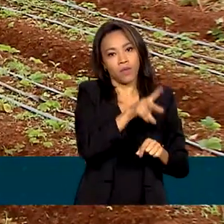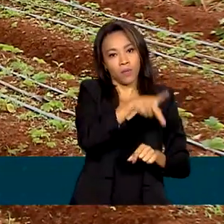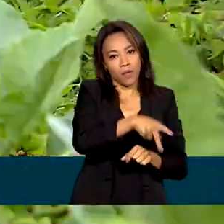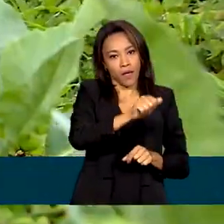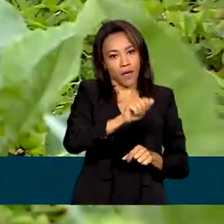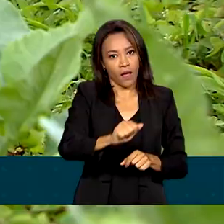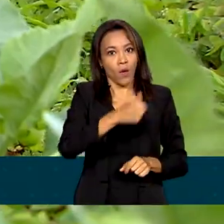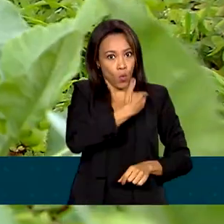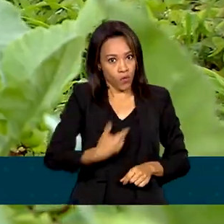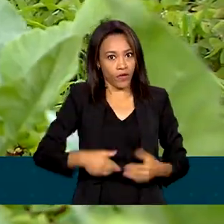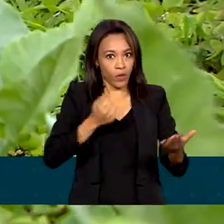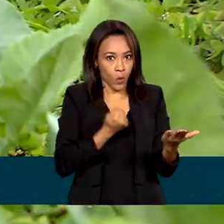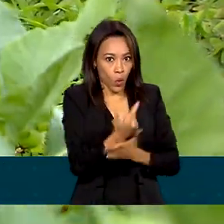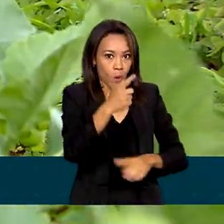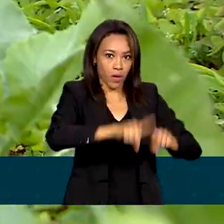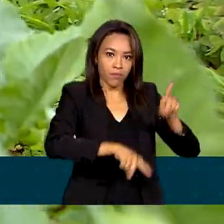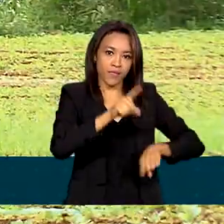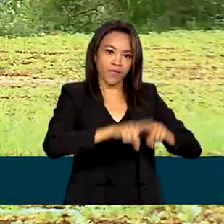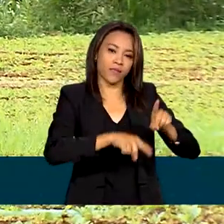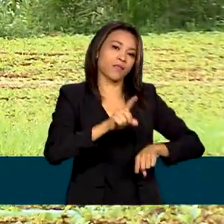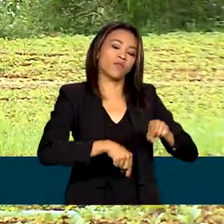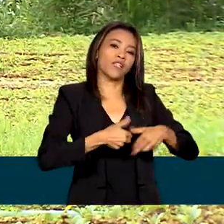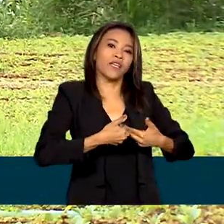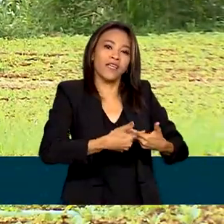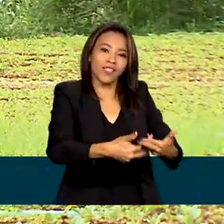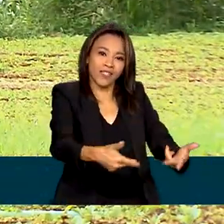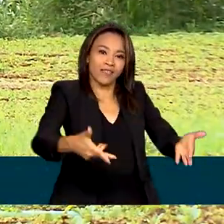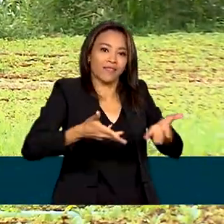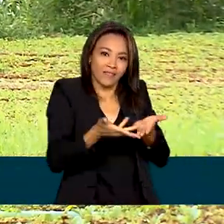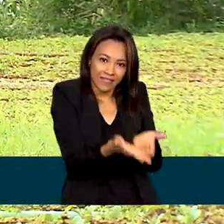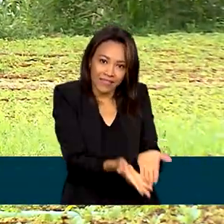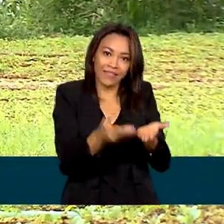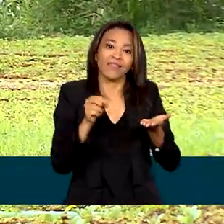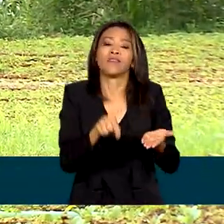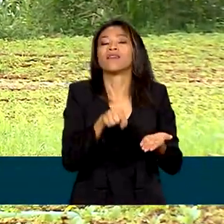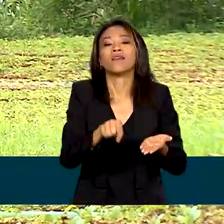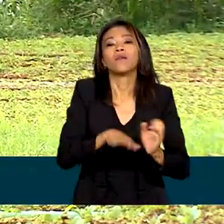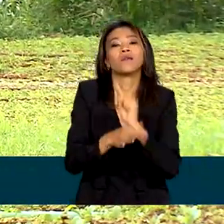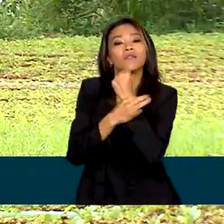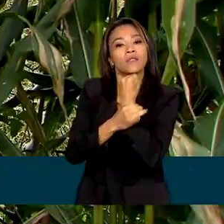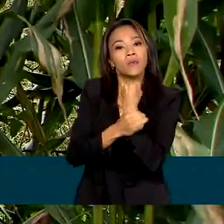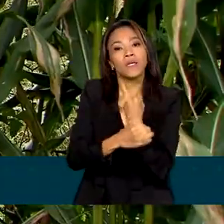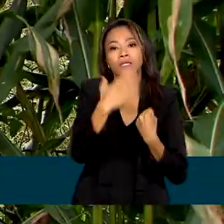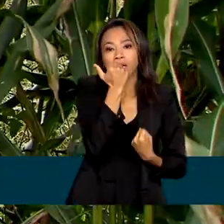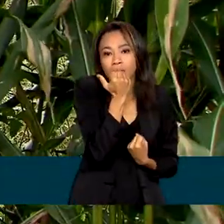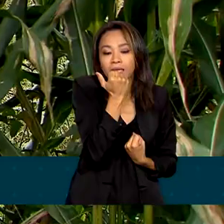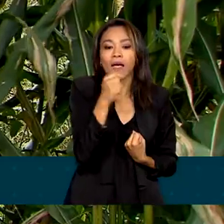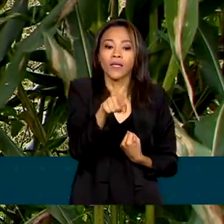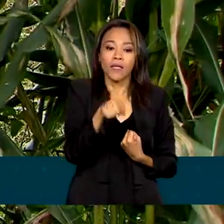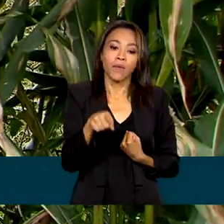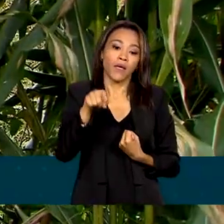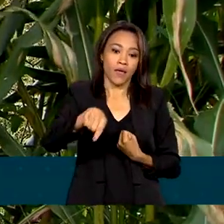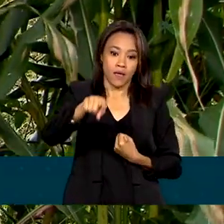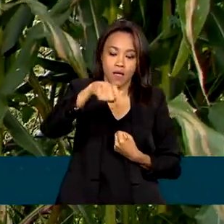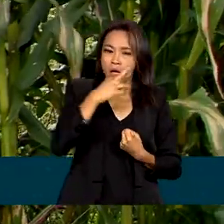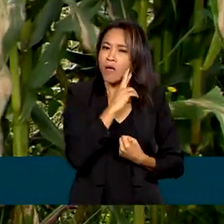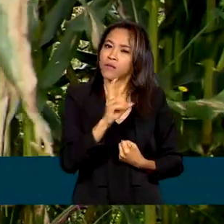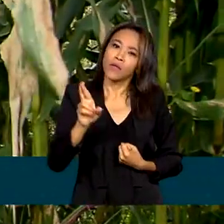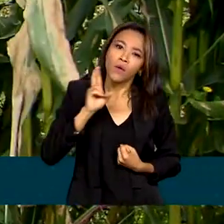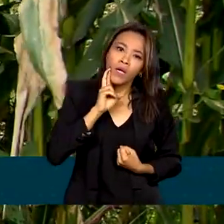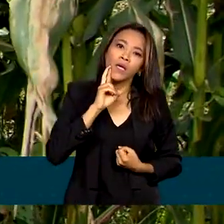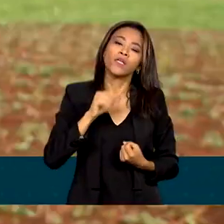de pequenos produtores e doa para pessoas em situação de insegurança alimentar e nutricional, além de restaurantes comunitários,